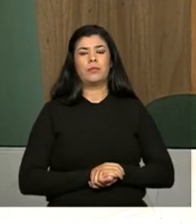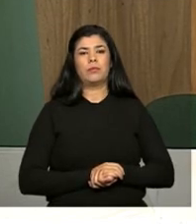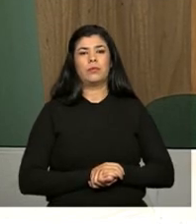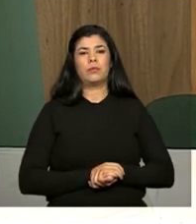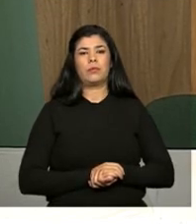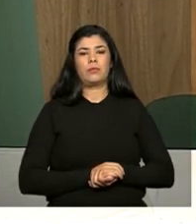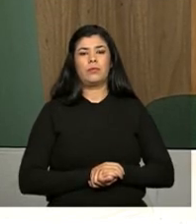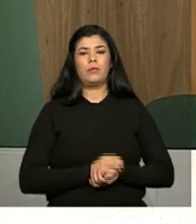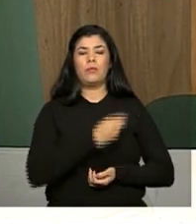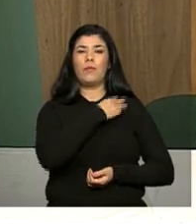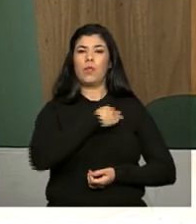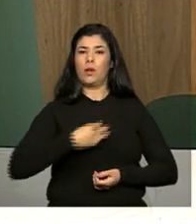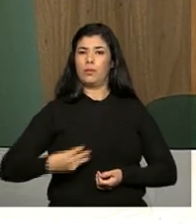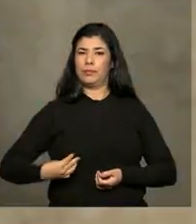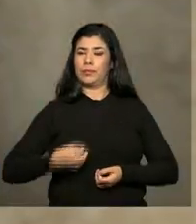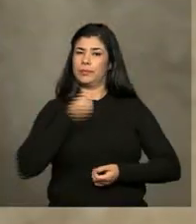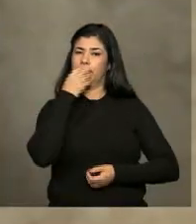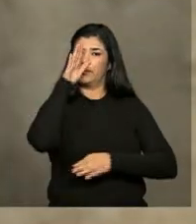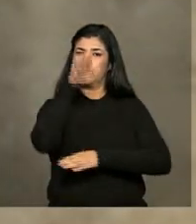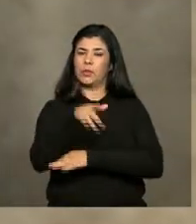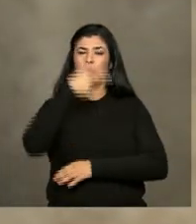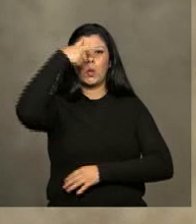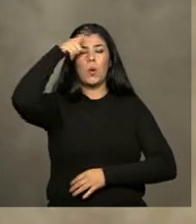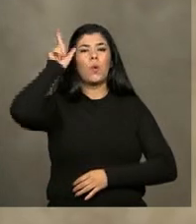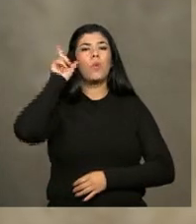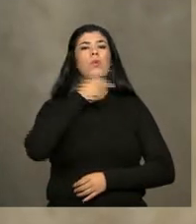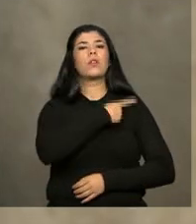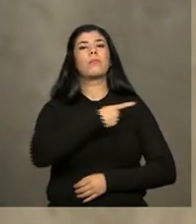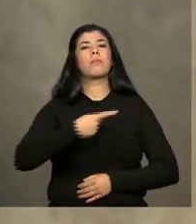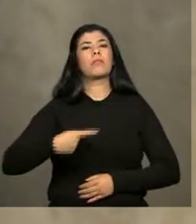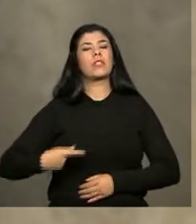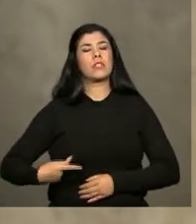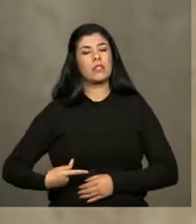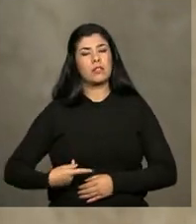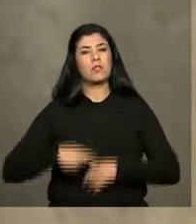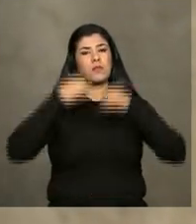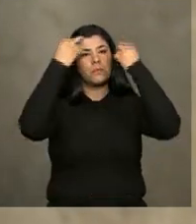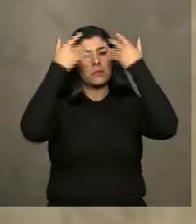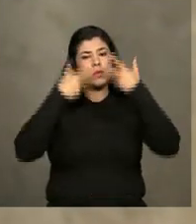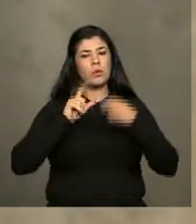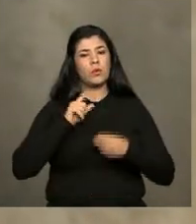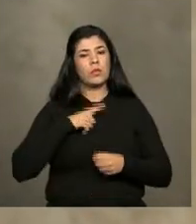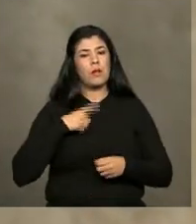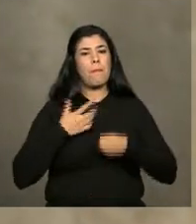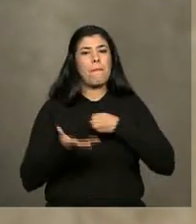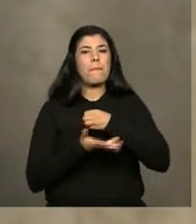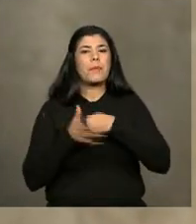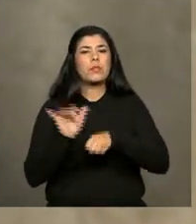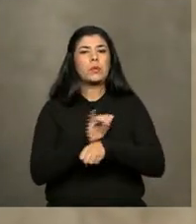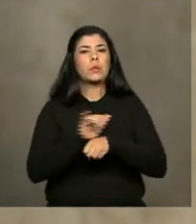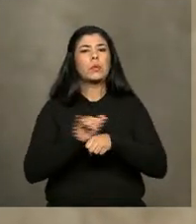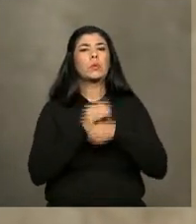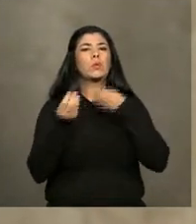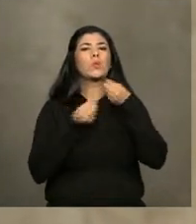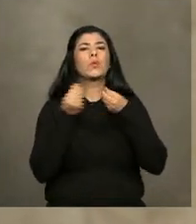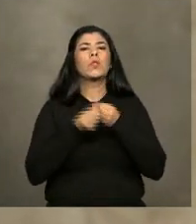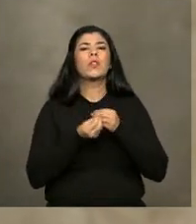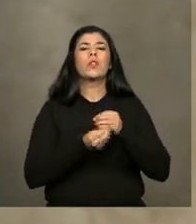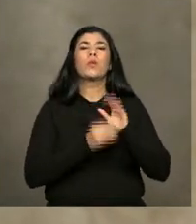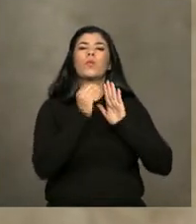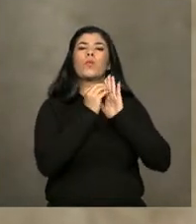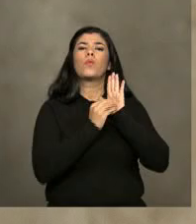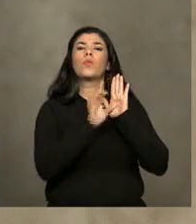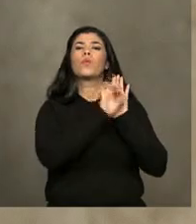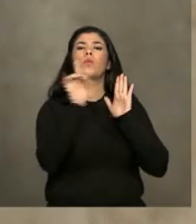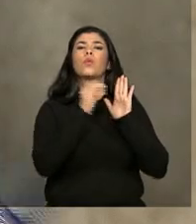tarde o presente falou ontem que as concessões de infraestrutura estão garantidos por esse ano é com que cronograma do que tá trabalhando com